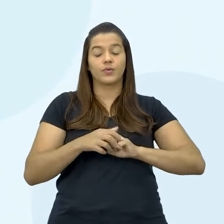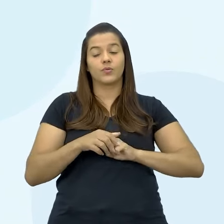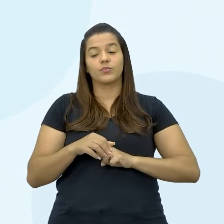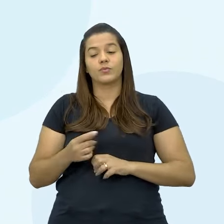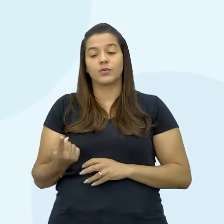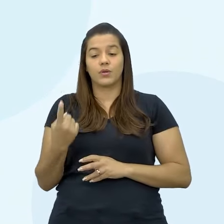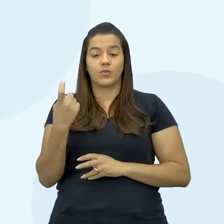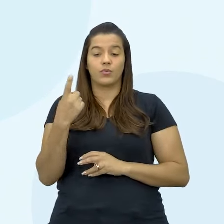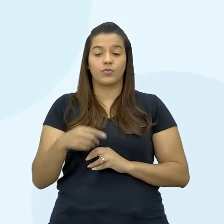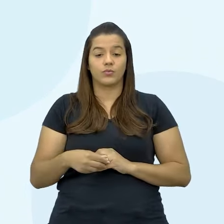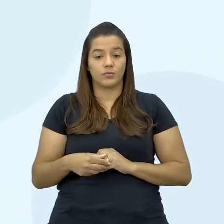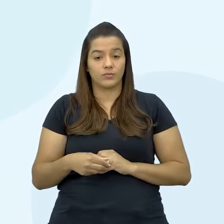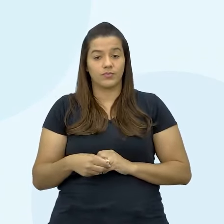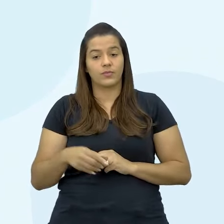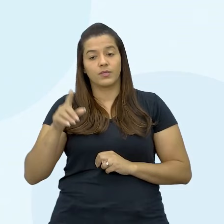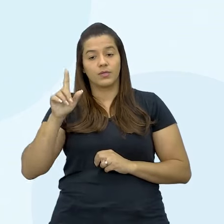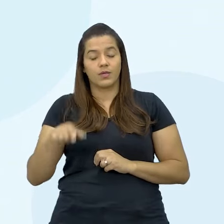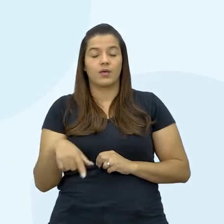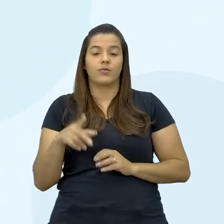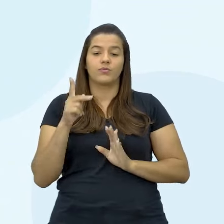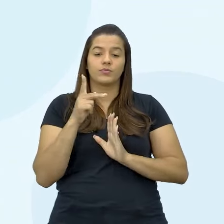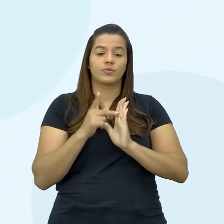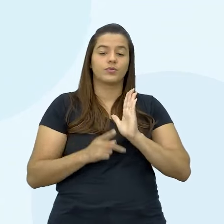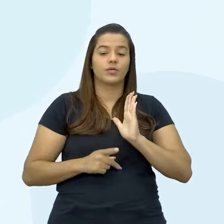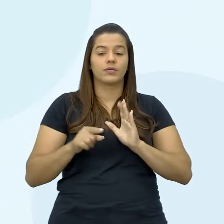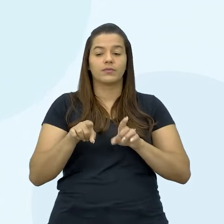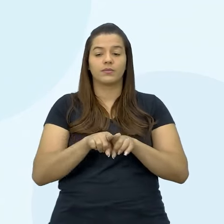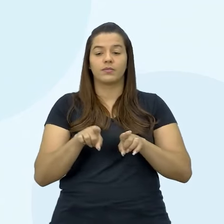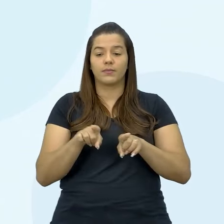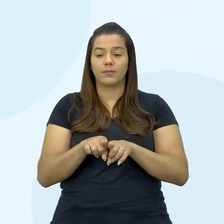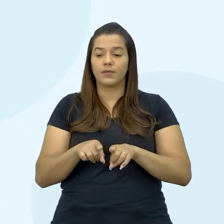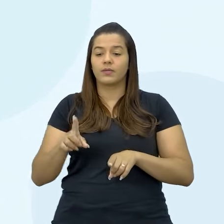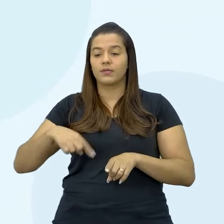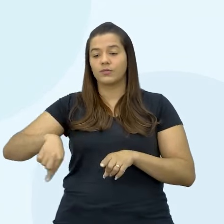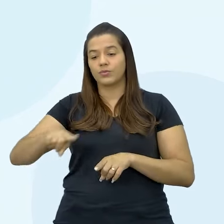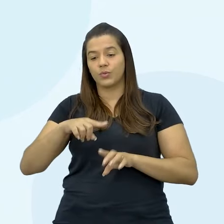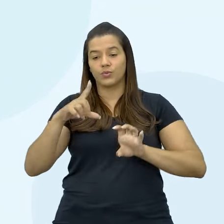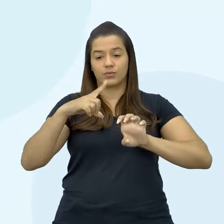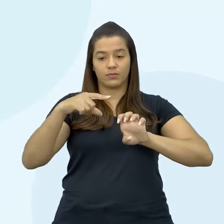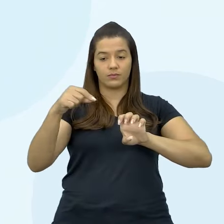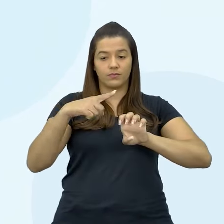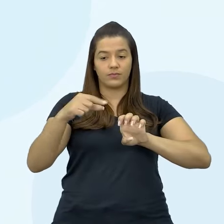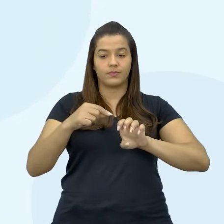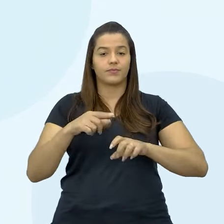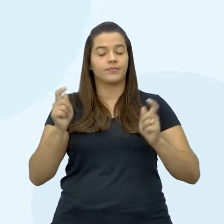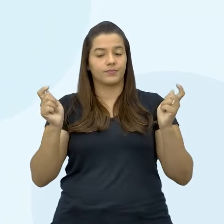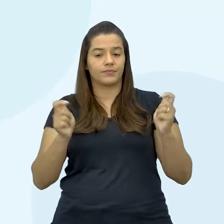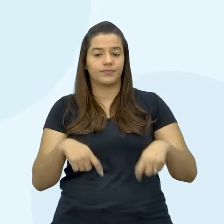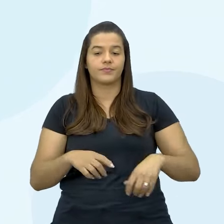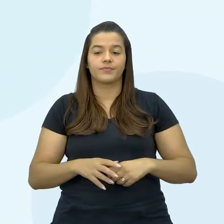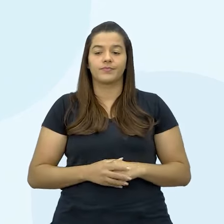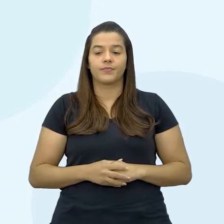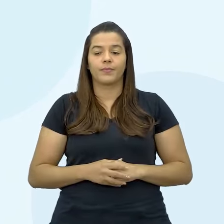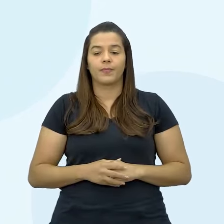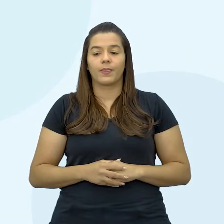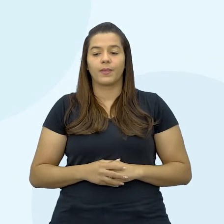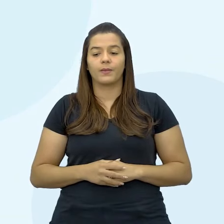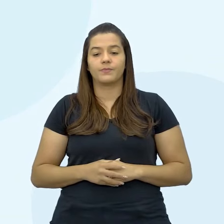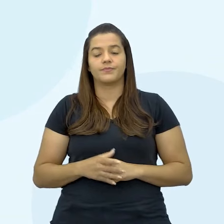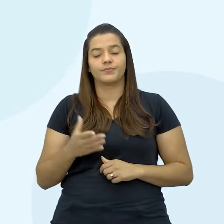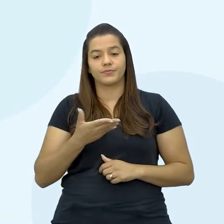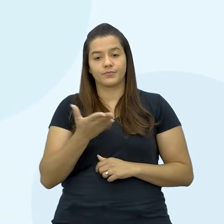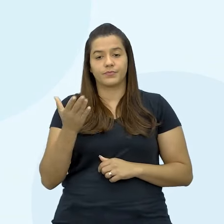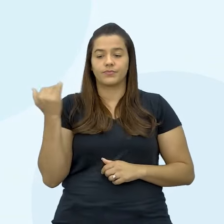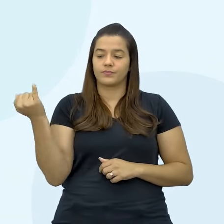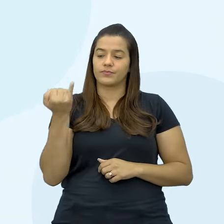único, né? Um projeto, ele Exatamente. Também pode ser um projeto empreendedor. Então, é interessante